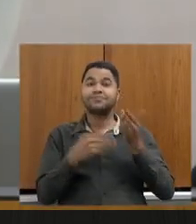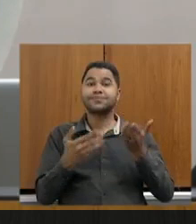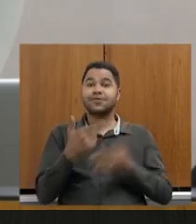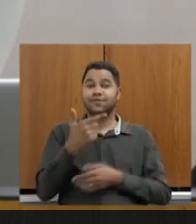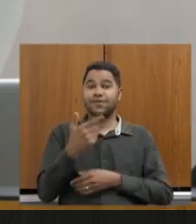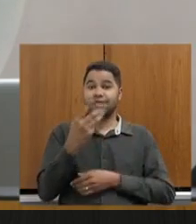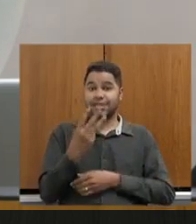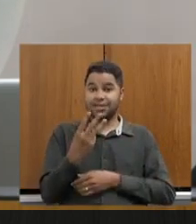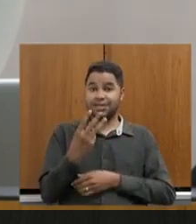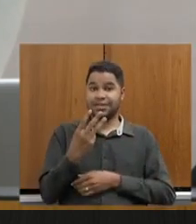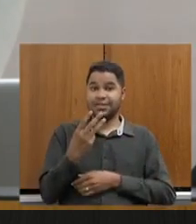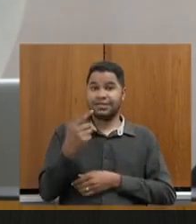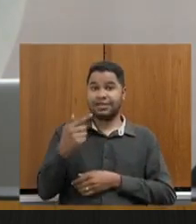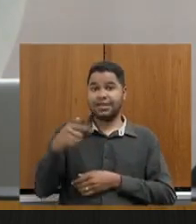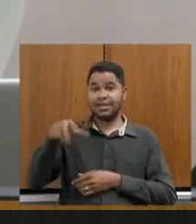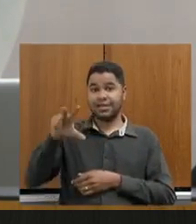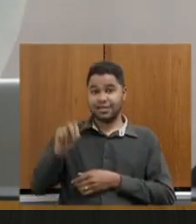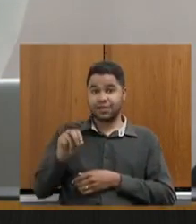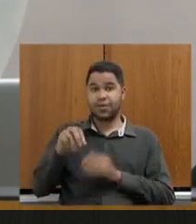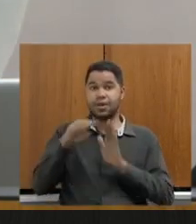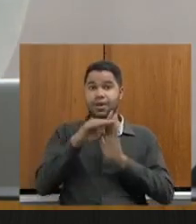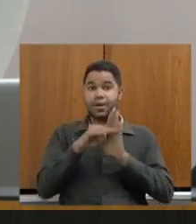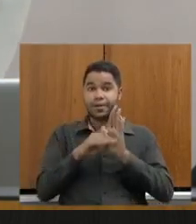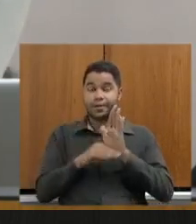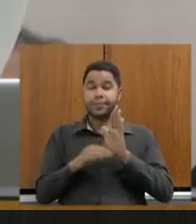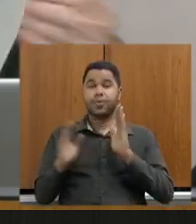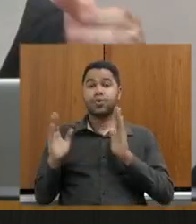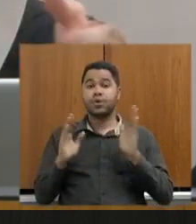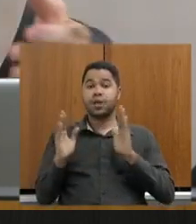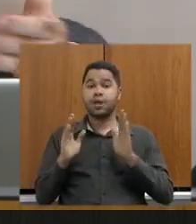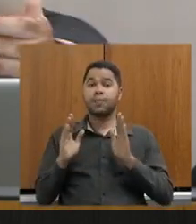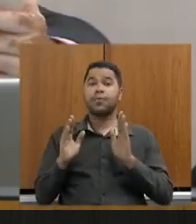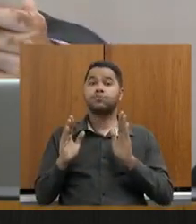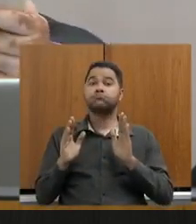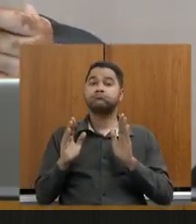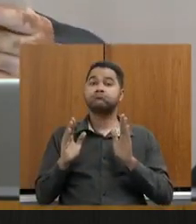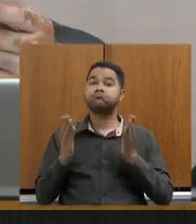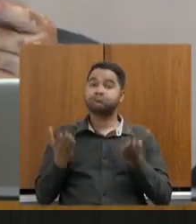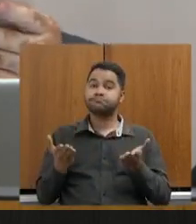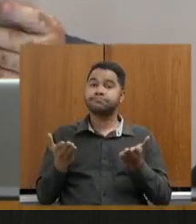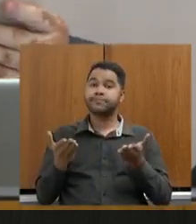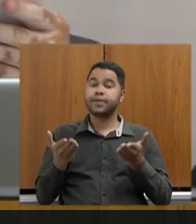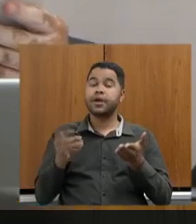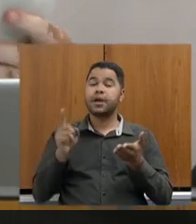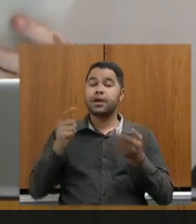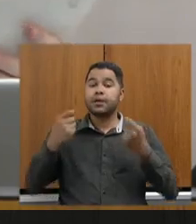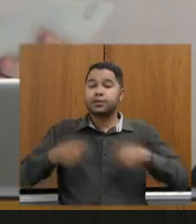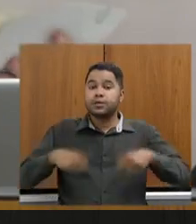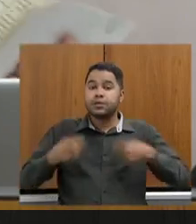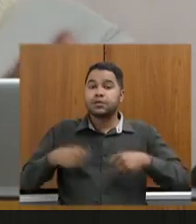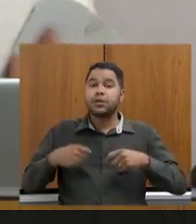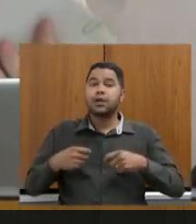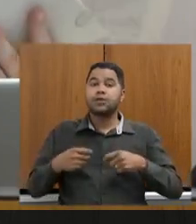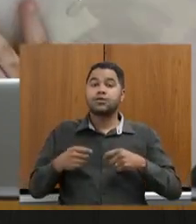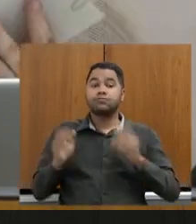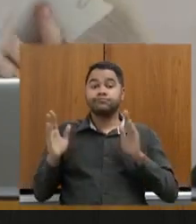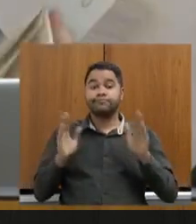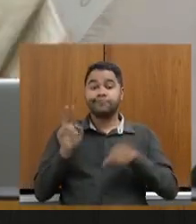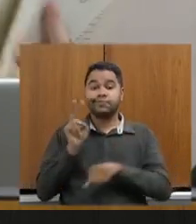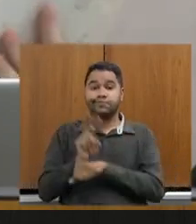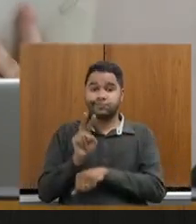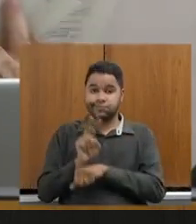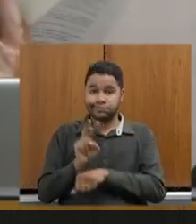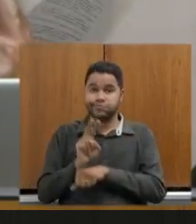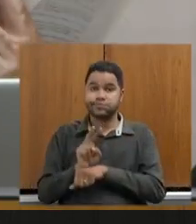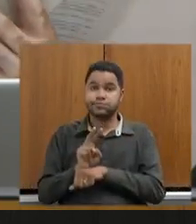lei 23750 que estabelece normas para contratação por tempo determinado para atender a necessidade excepcional e temporária